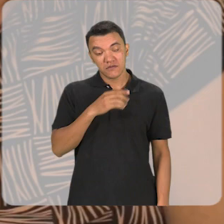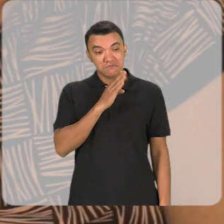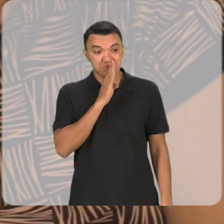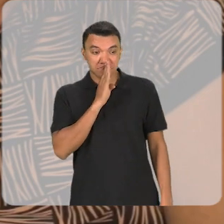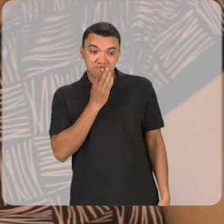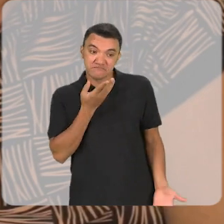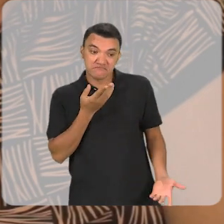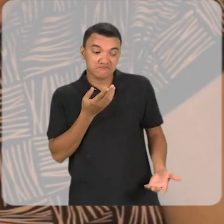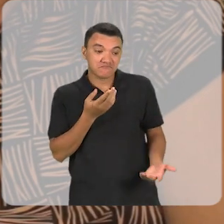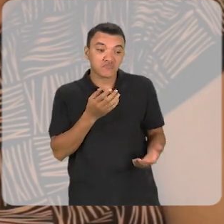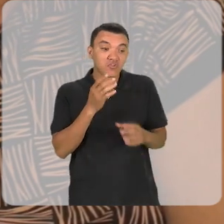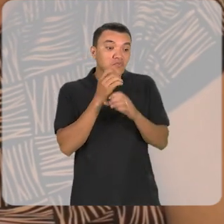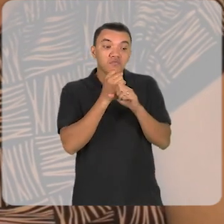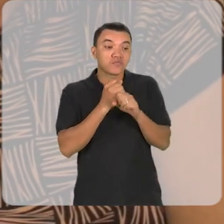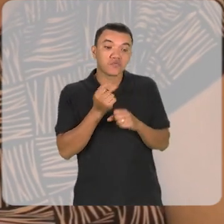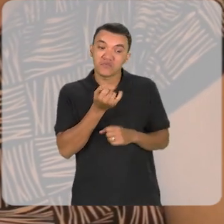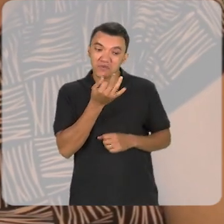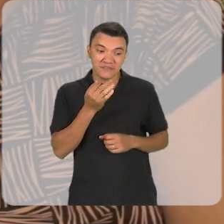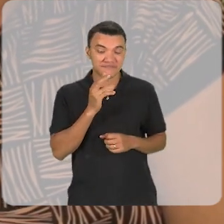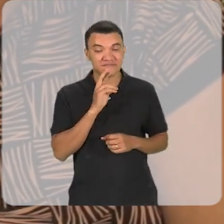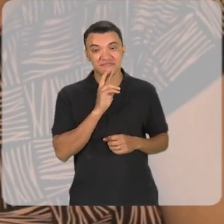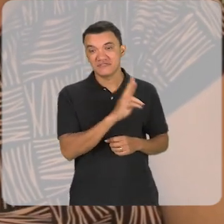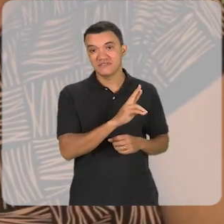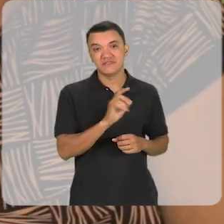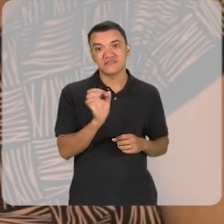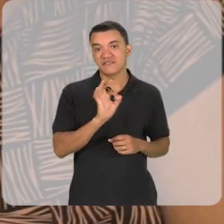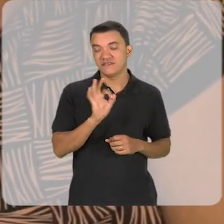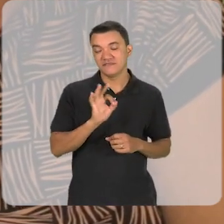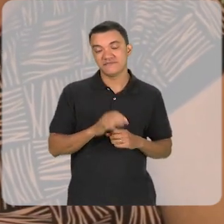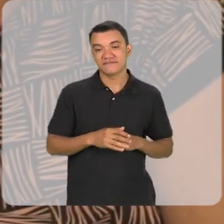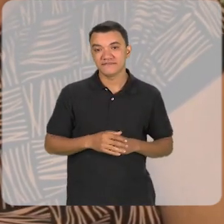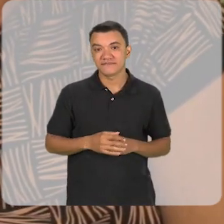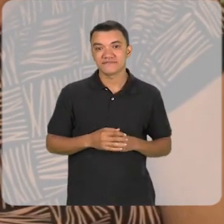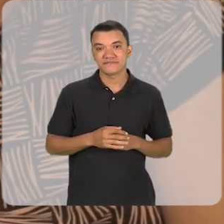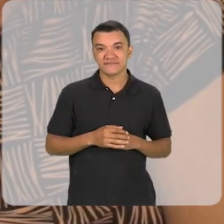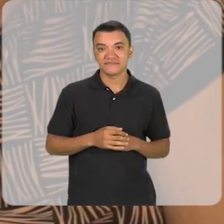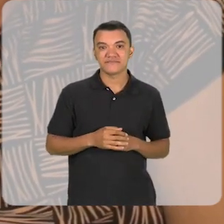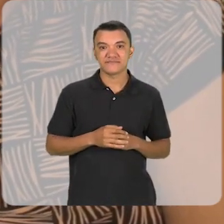ganhava e nem que não ganhava.